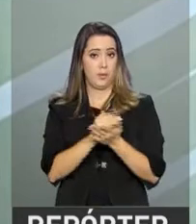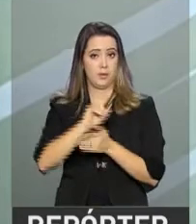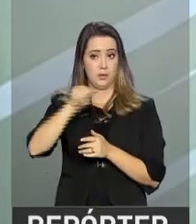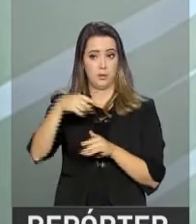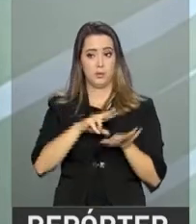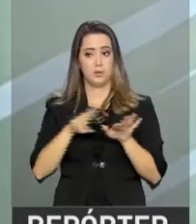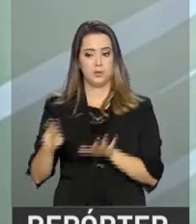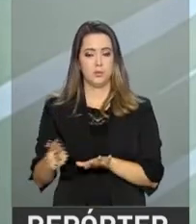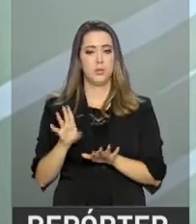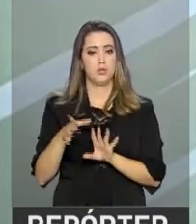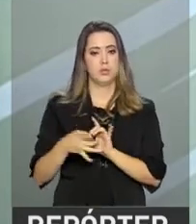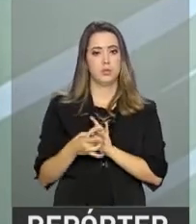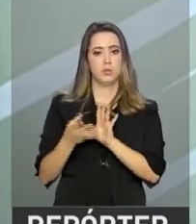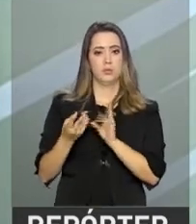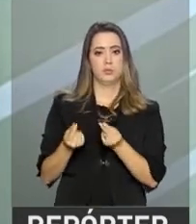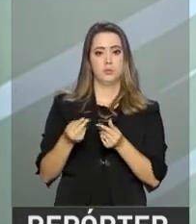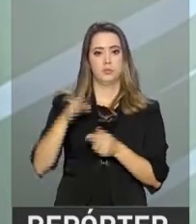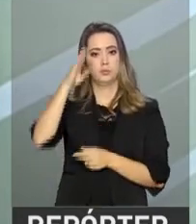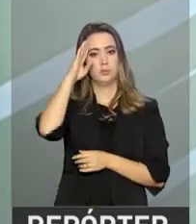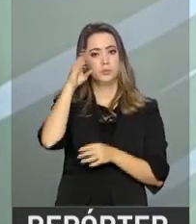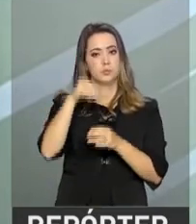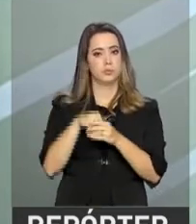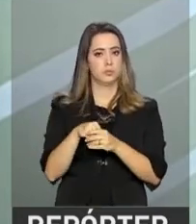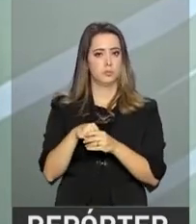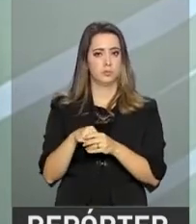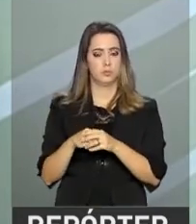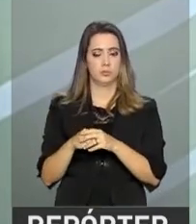vem, né? Mas